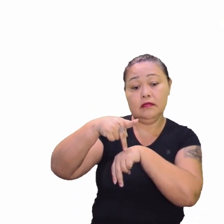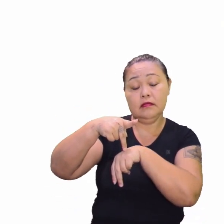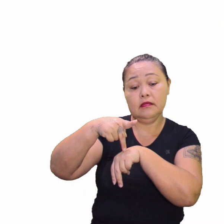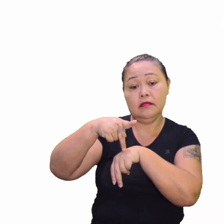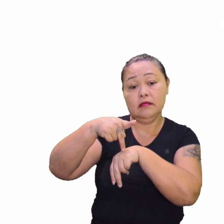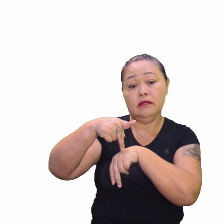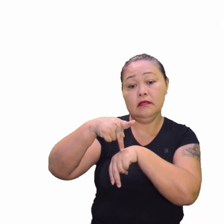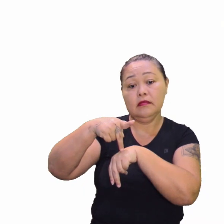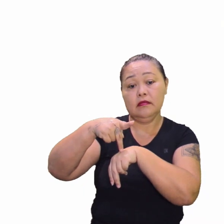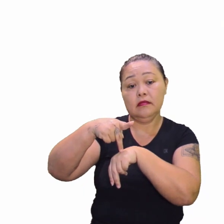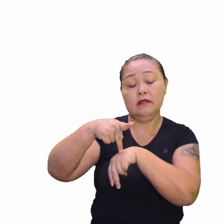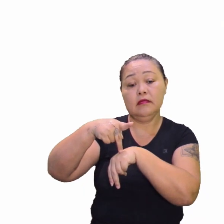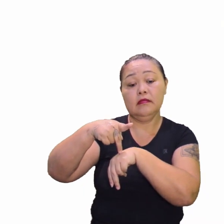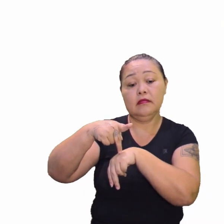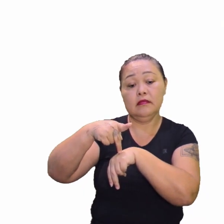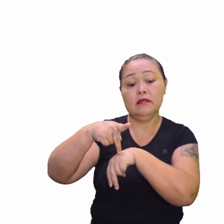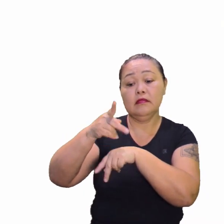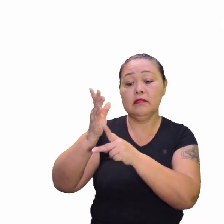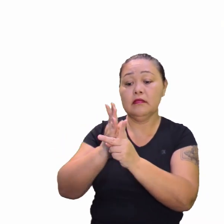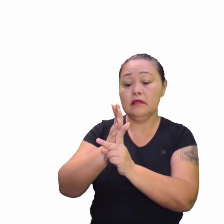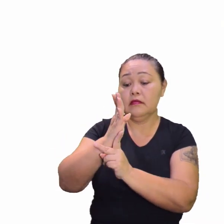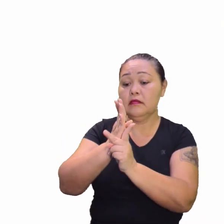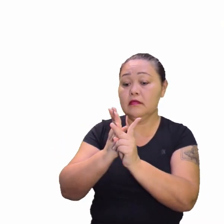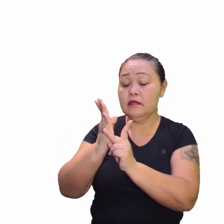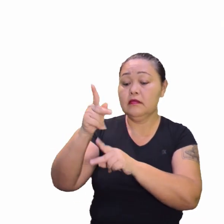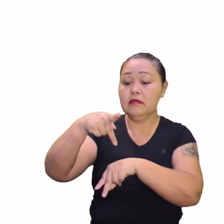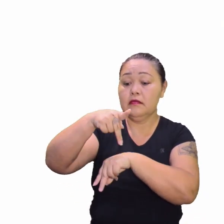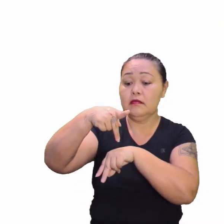aqui é binacional.